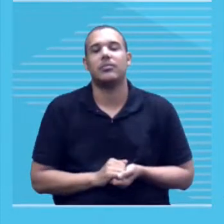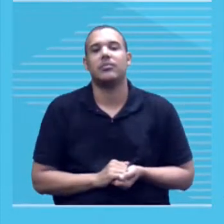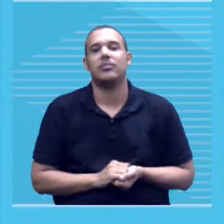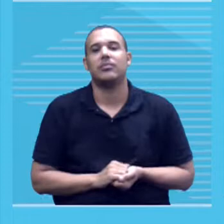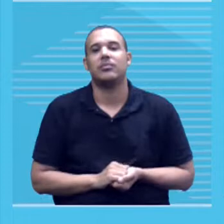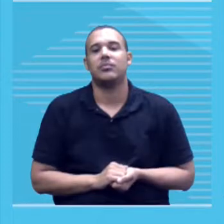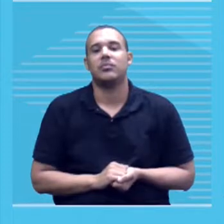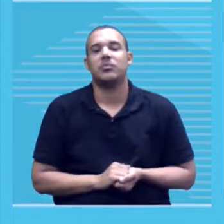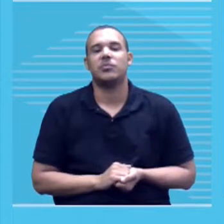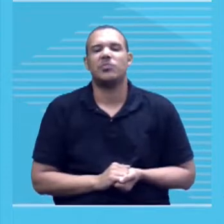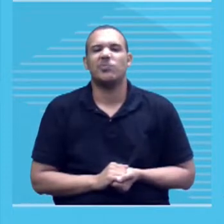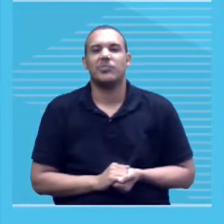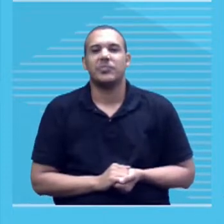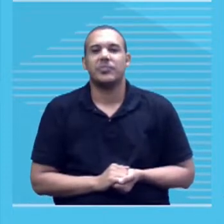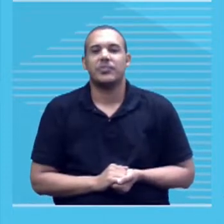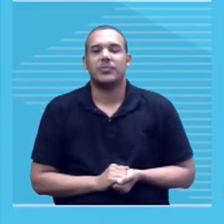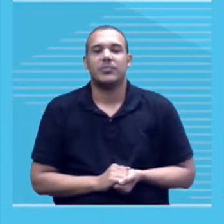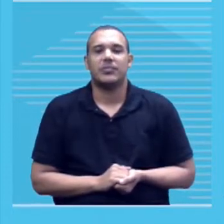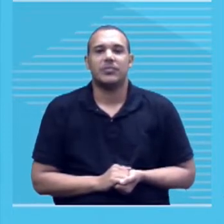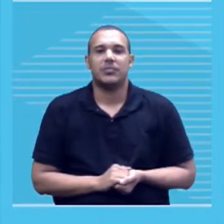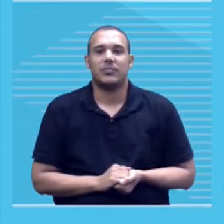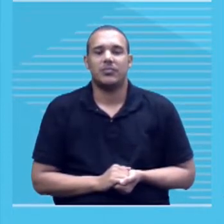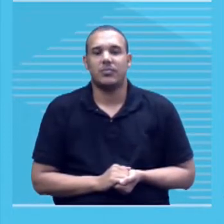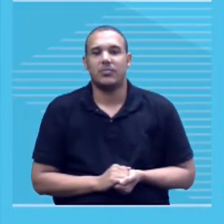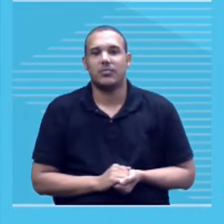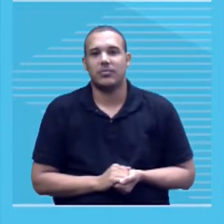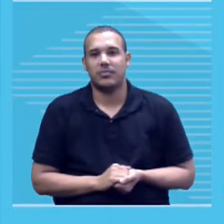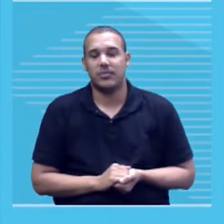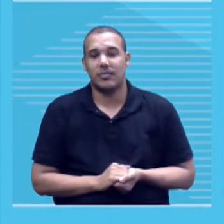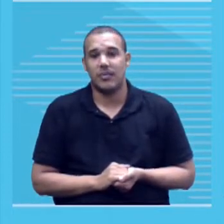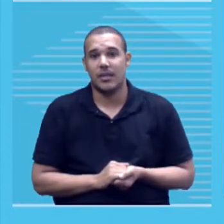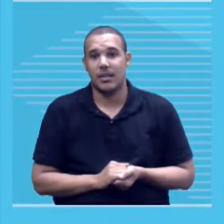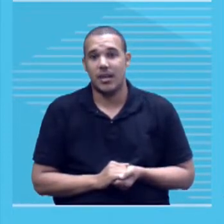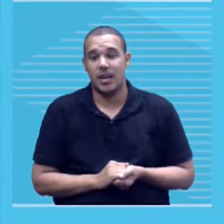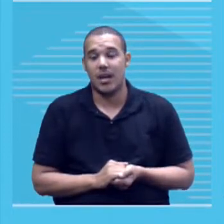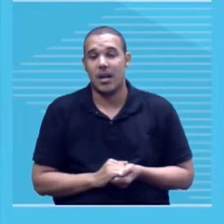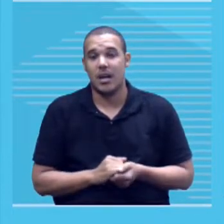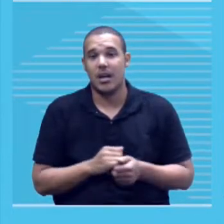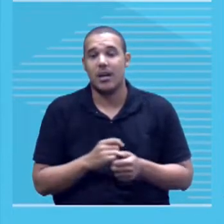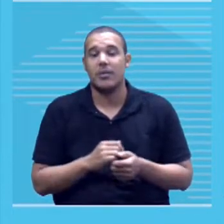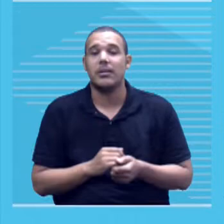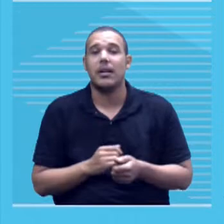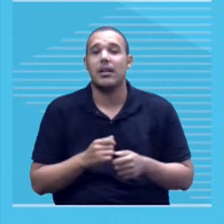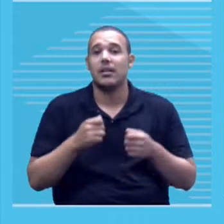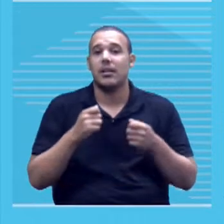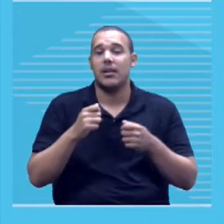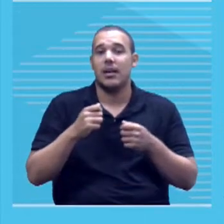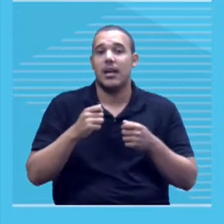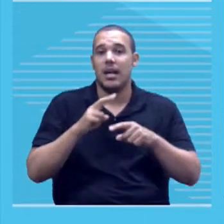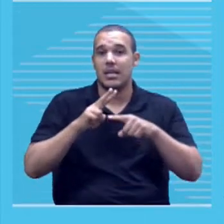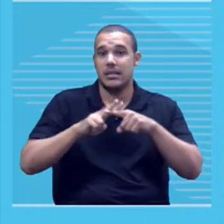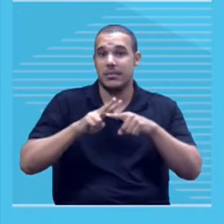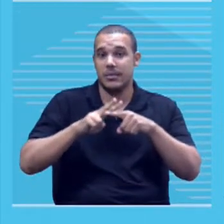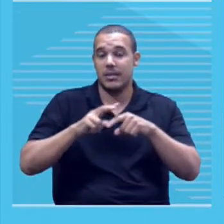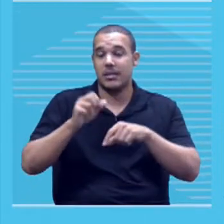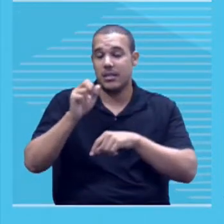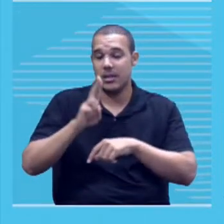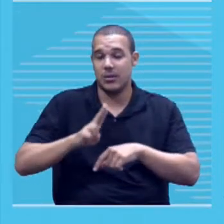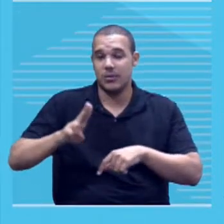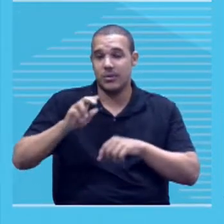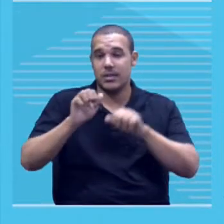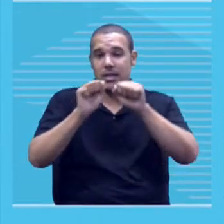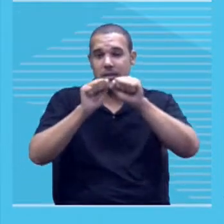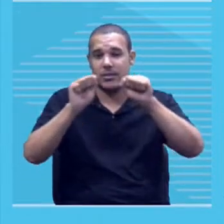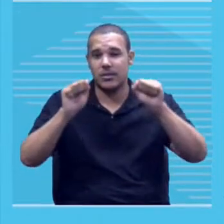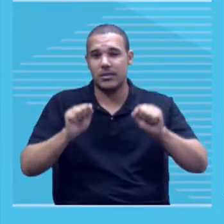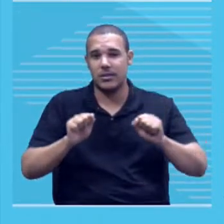110 watts. E é essa potência de 110 que eu vou aplicar ao meu sistema. Por que